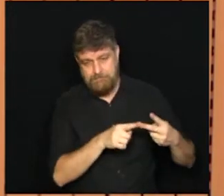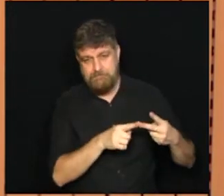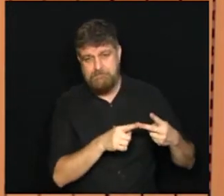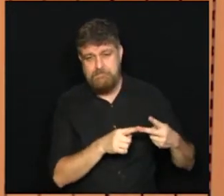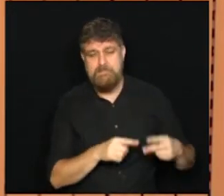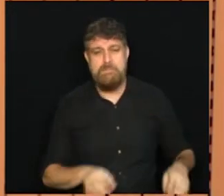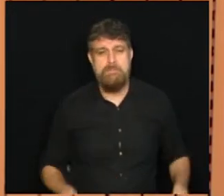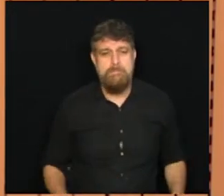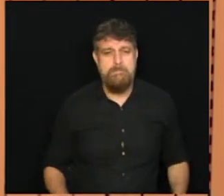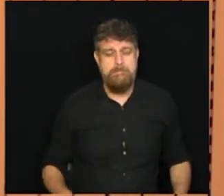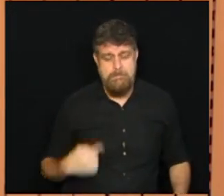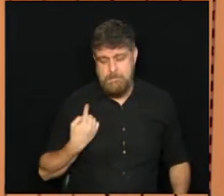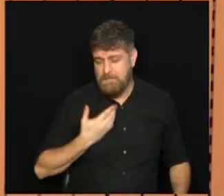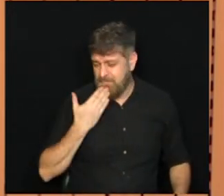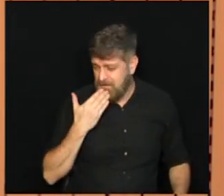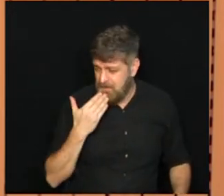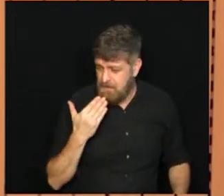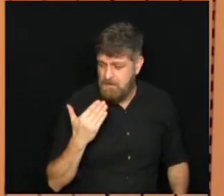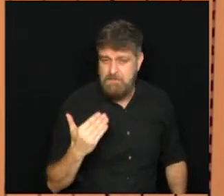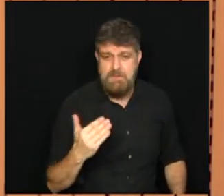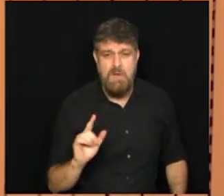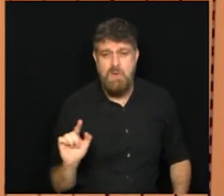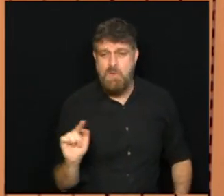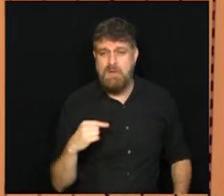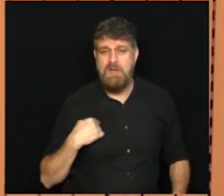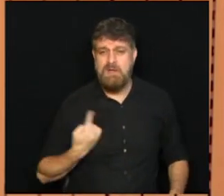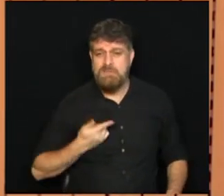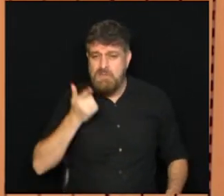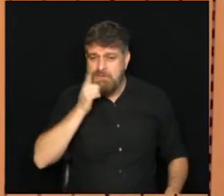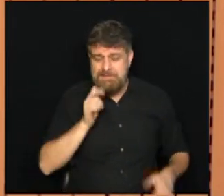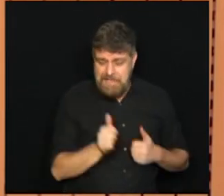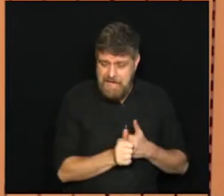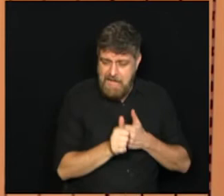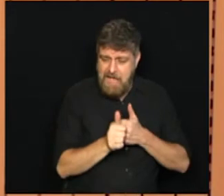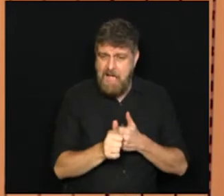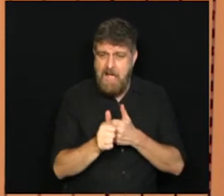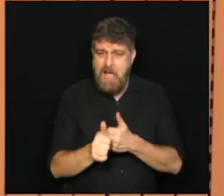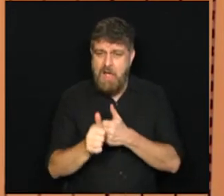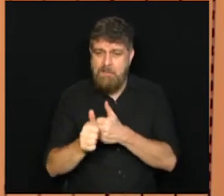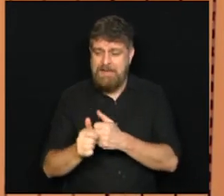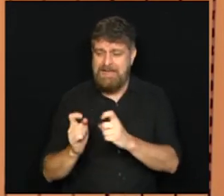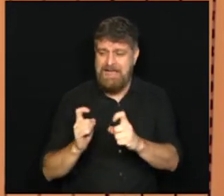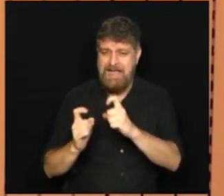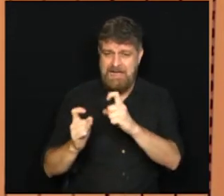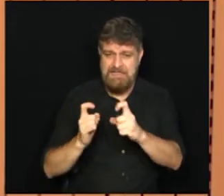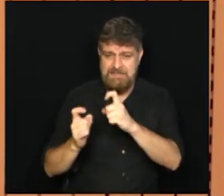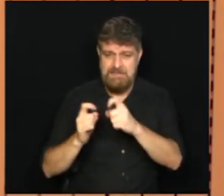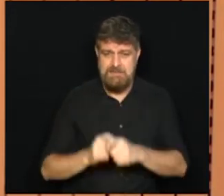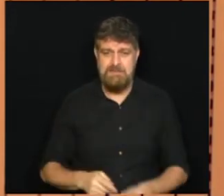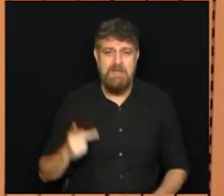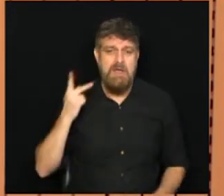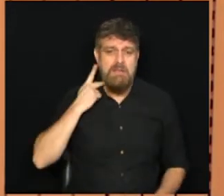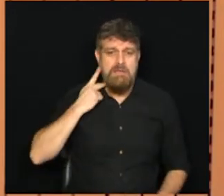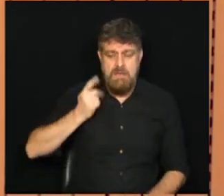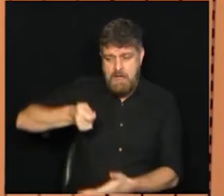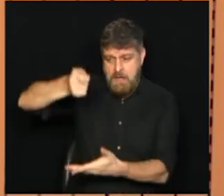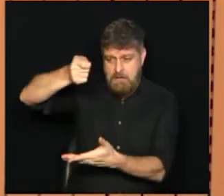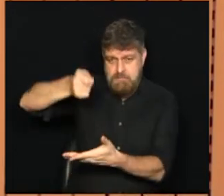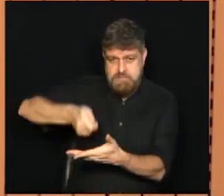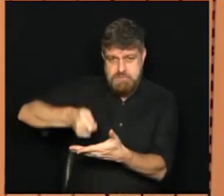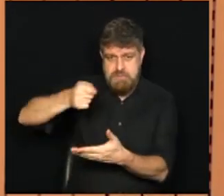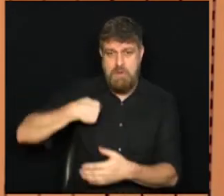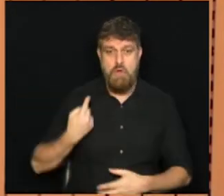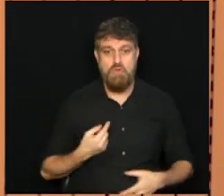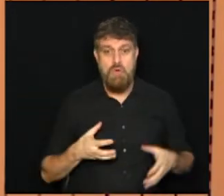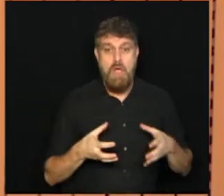gente solicitar, né, para que a gente consiga acompanhar as reuniões da promotoria enquanto